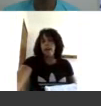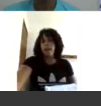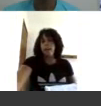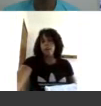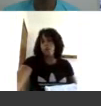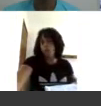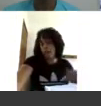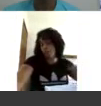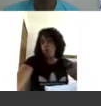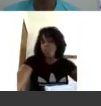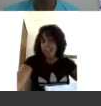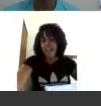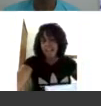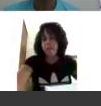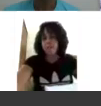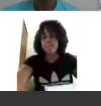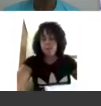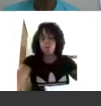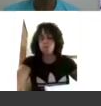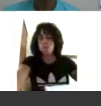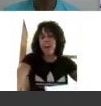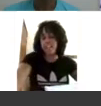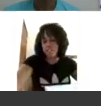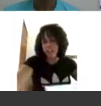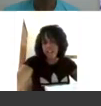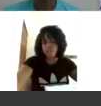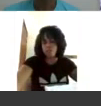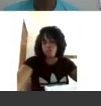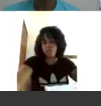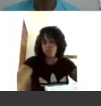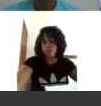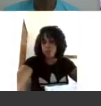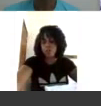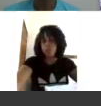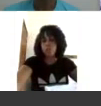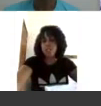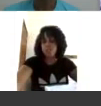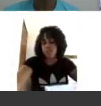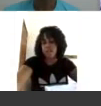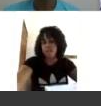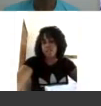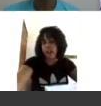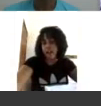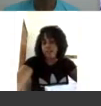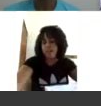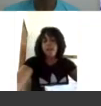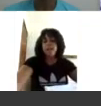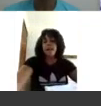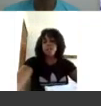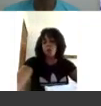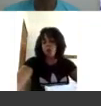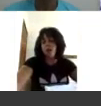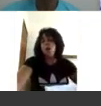que é um novo ataque, né, aconteceu contra as retiradas dos professores de educação física e de